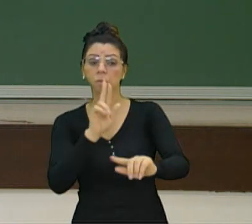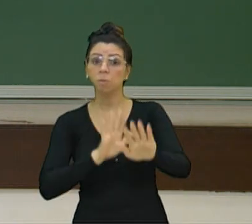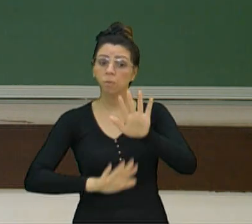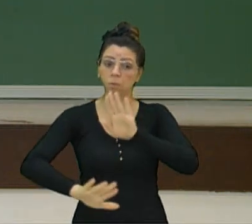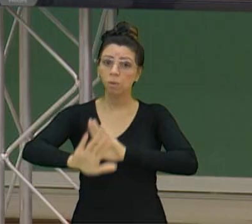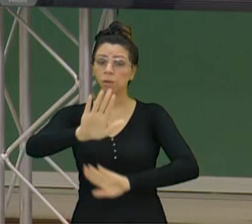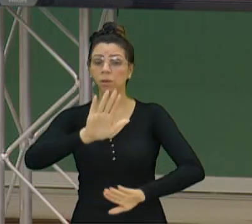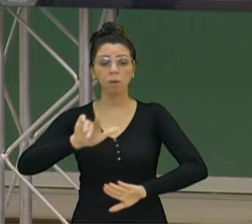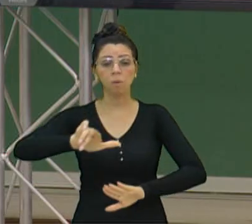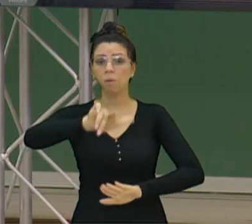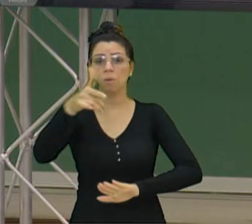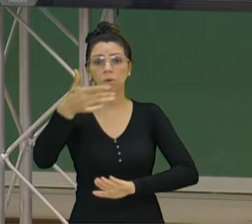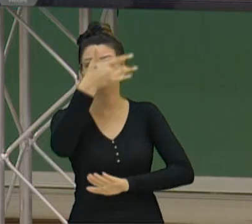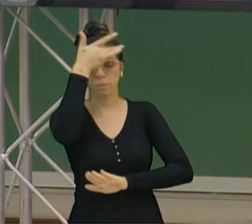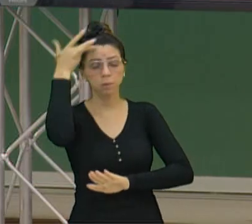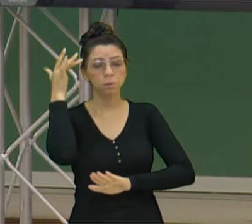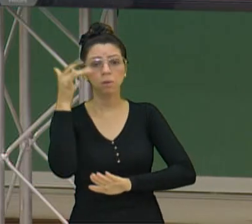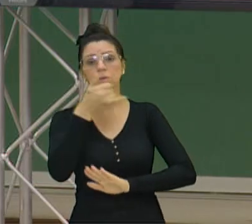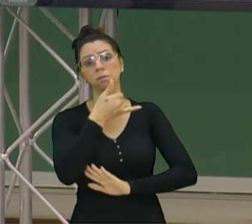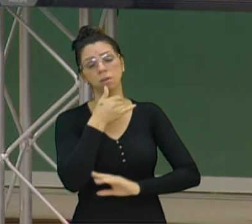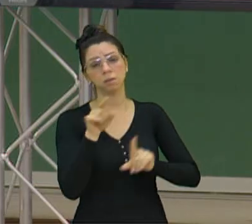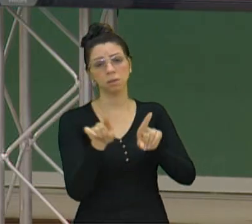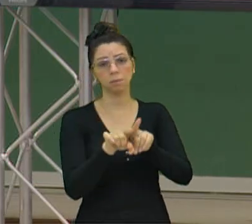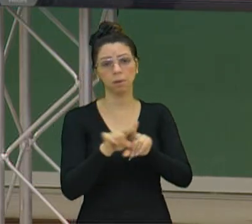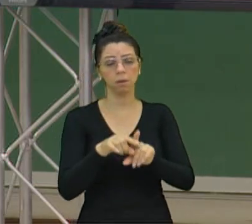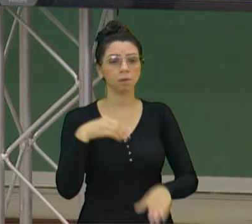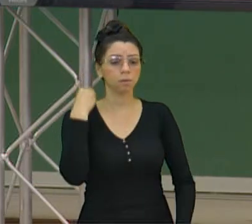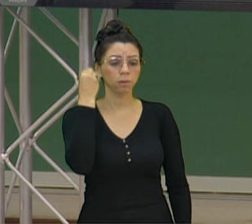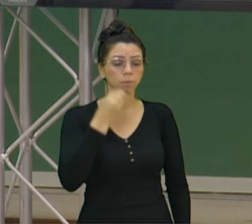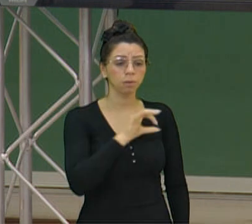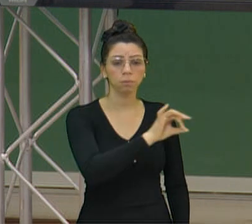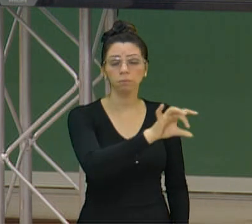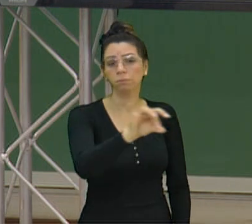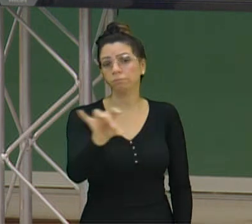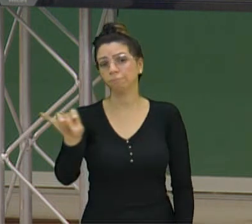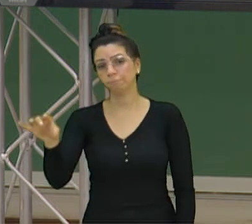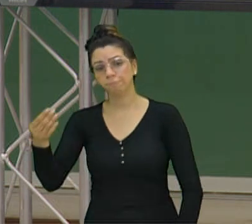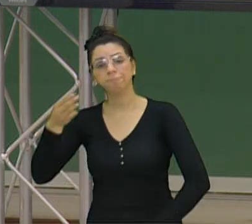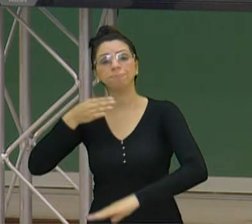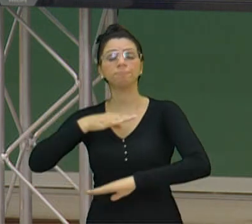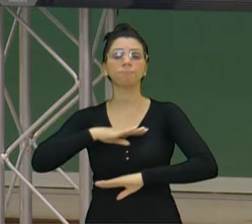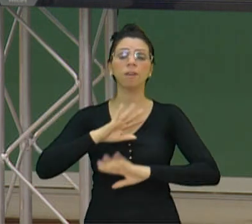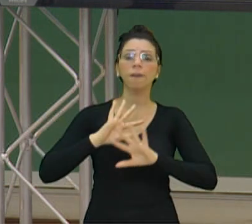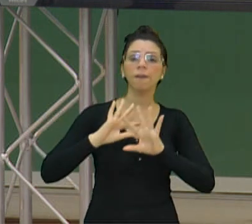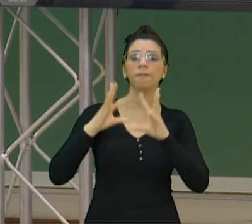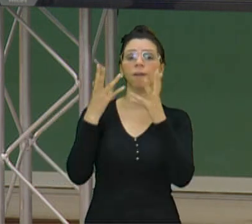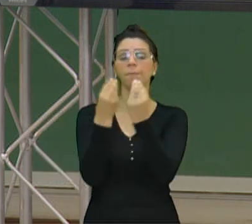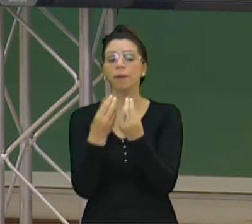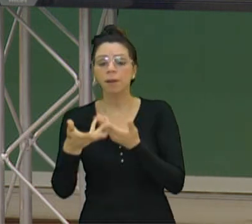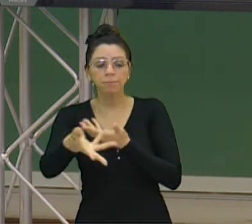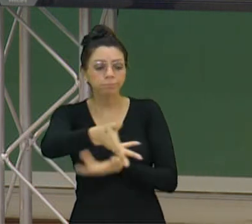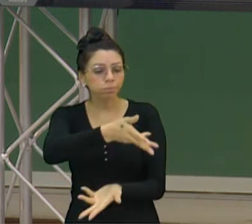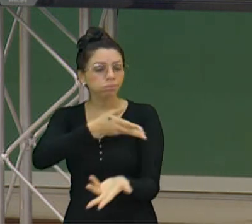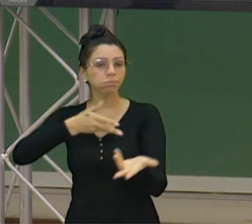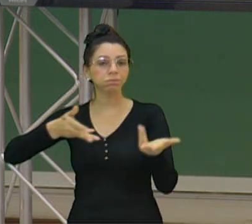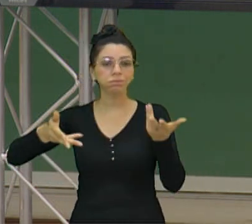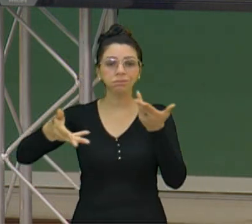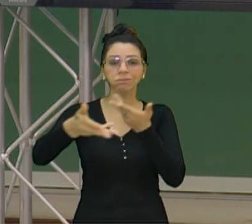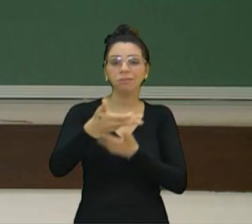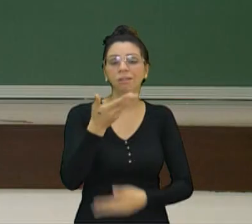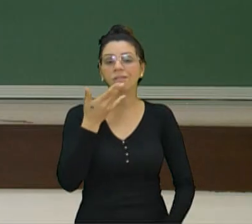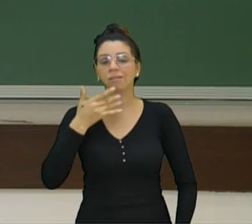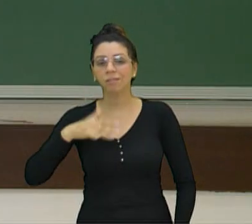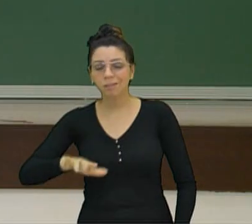que outras pessoas não fiquem tristes, pois a experiência de cada um faz parte do que você viveu com sua família desde criança, faz parte das